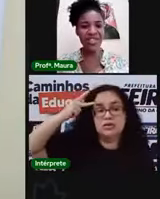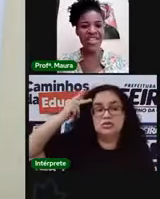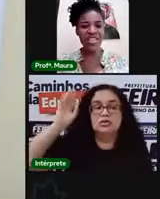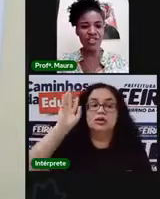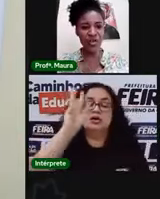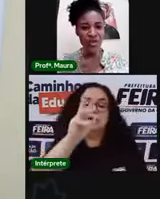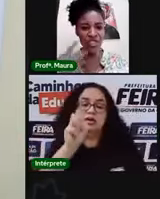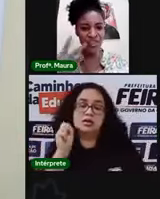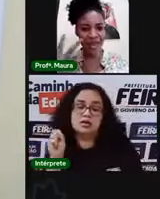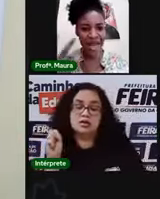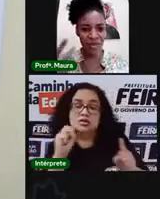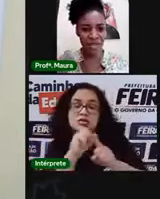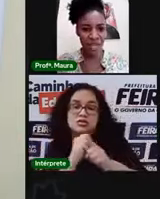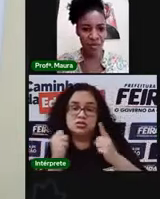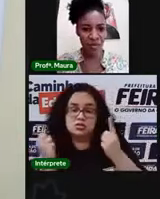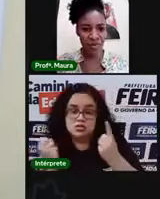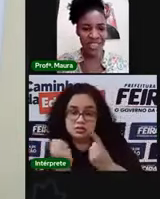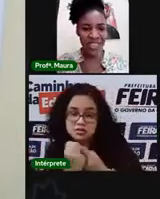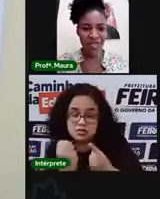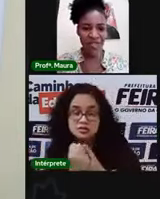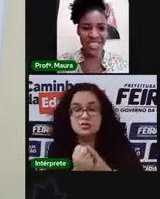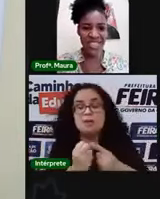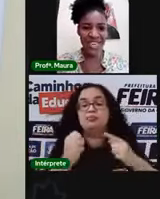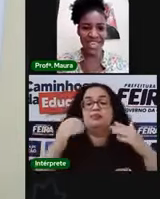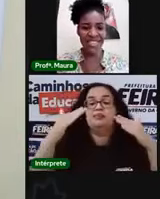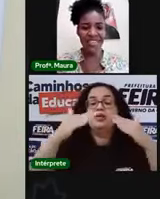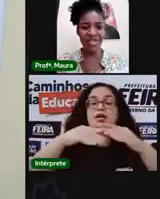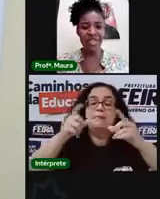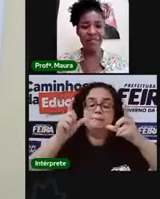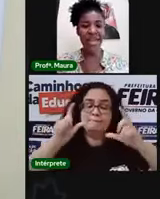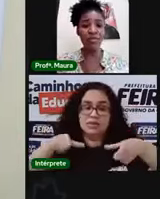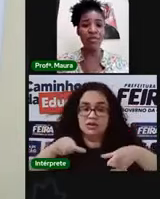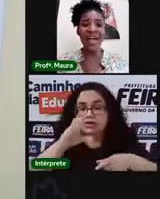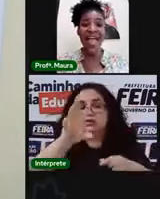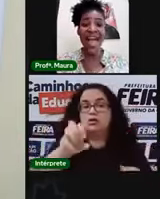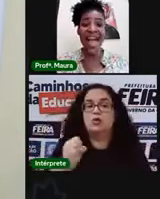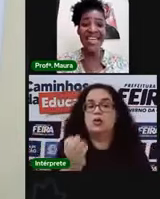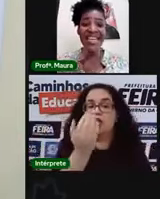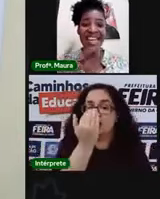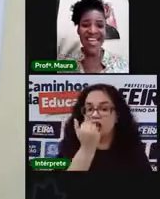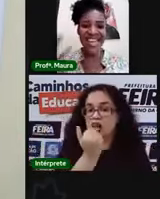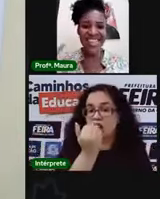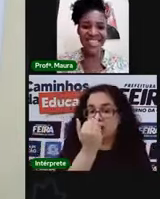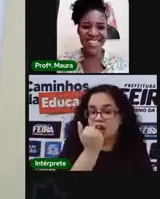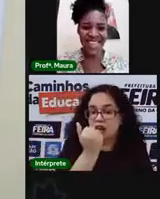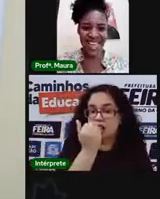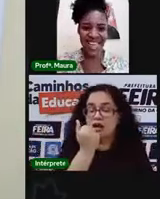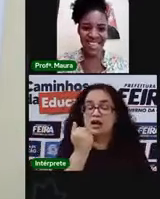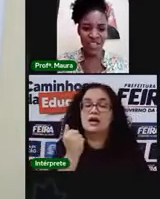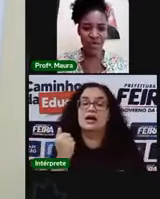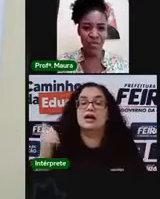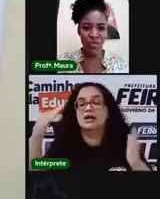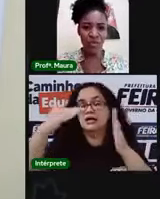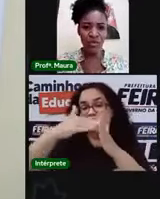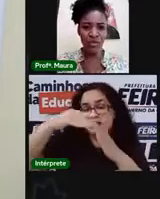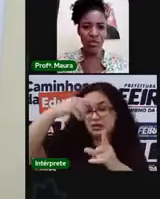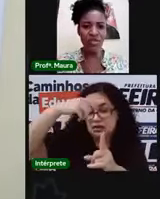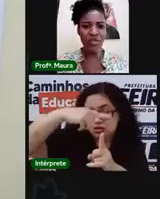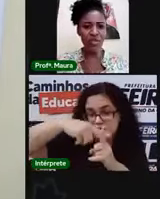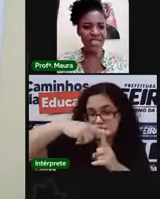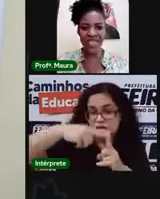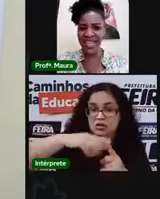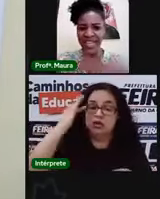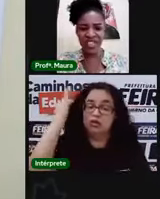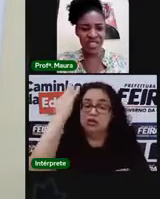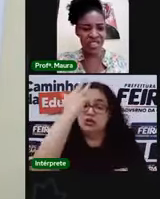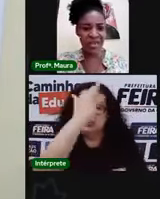as associações de bairro, tem algumas que estão fazendo arrecadação de alimento, a igreja, as igrejas, não é muito bonito o